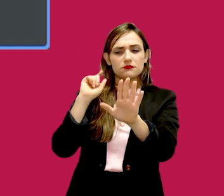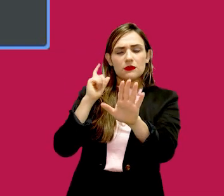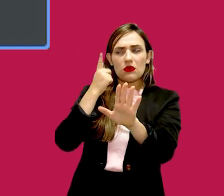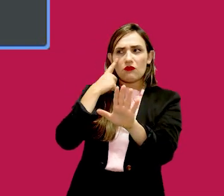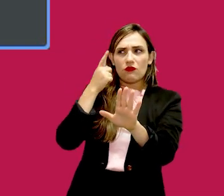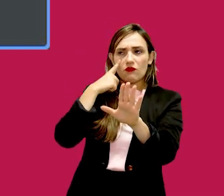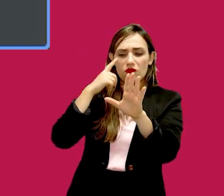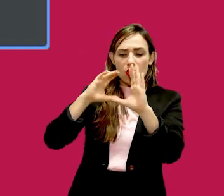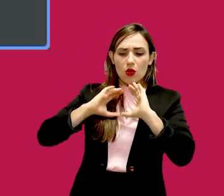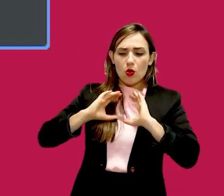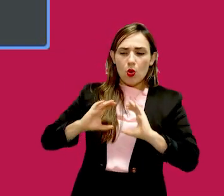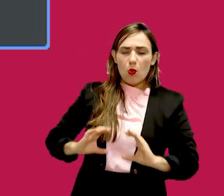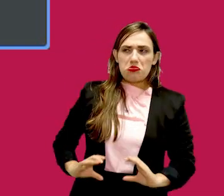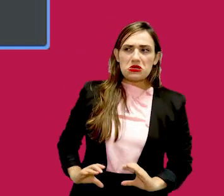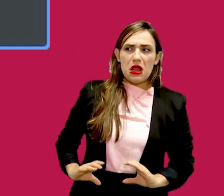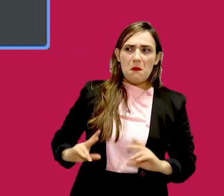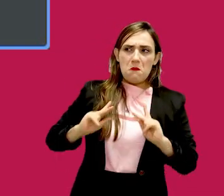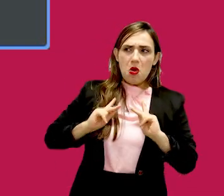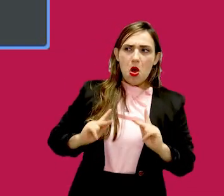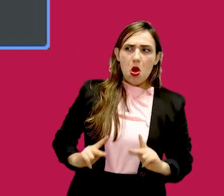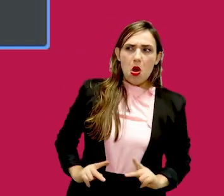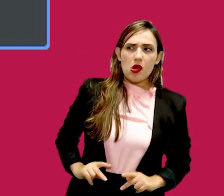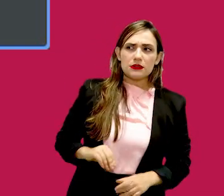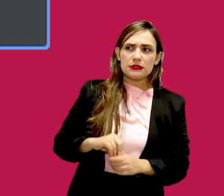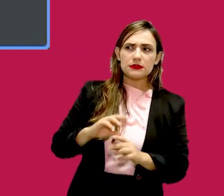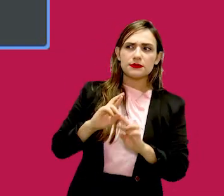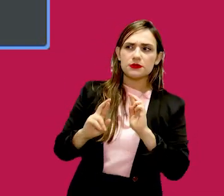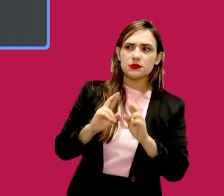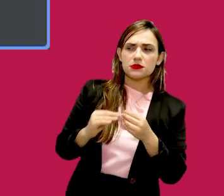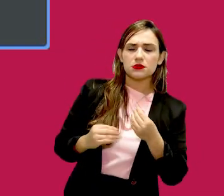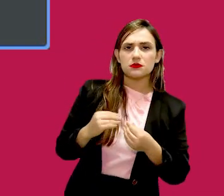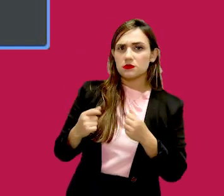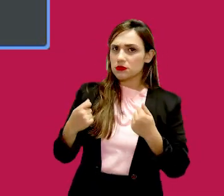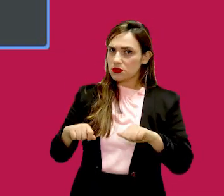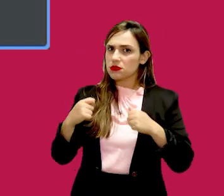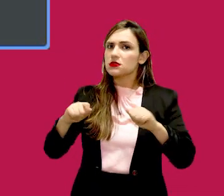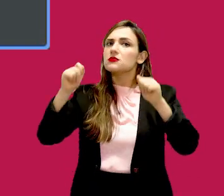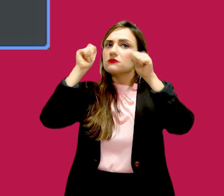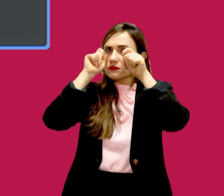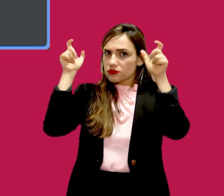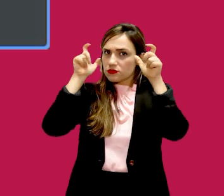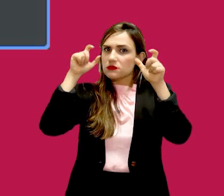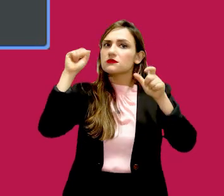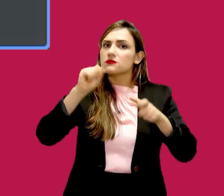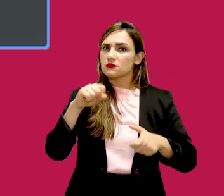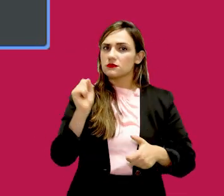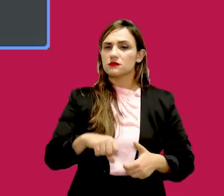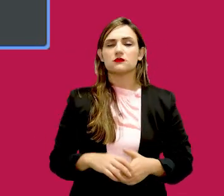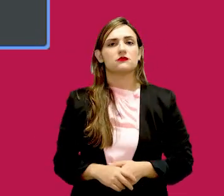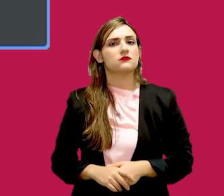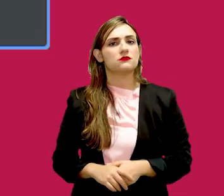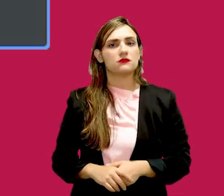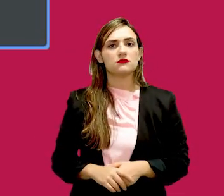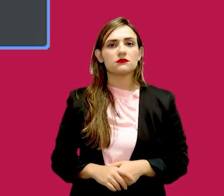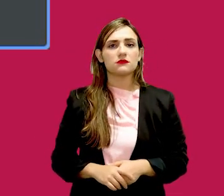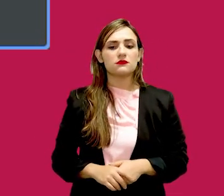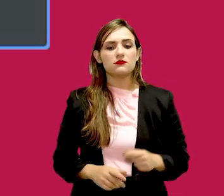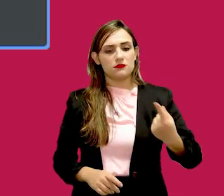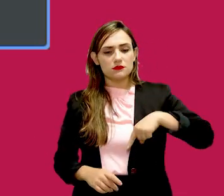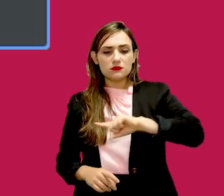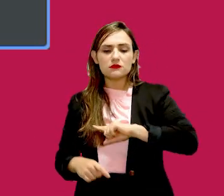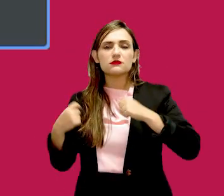atos abusivos dentro dos relacionamentos, né? Elas precisam estar atentas a isso. A gente